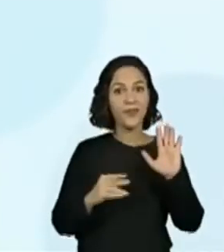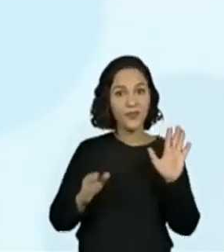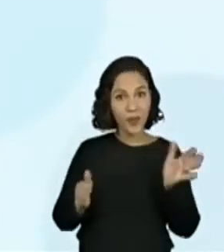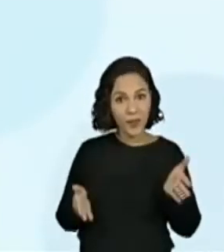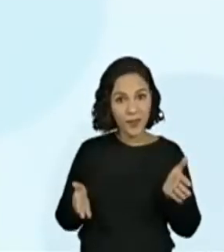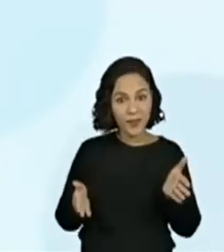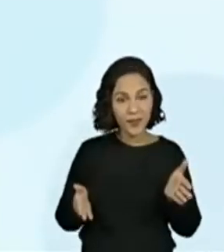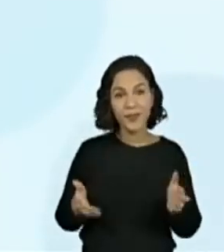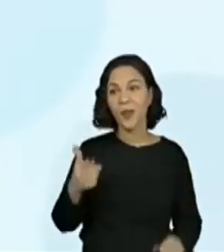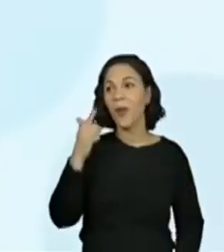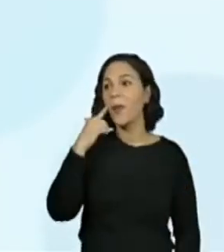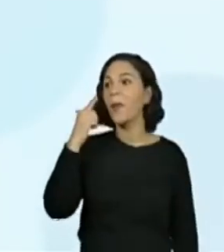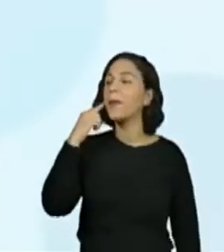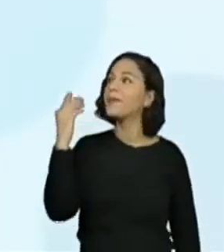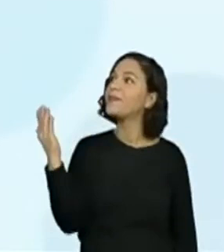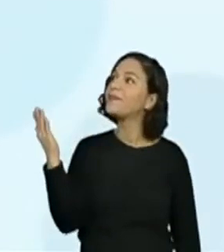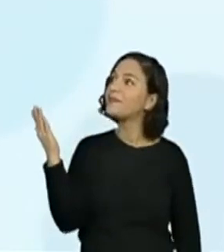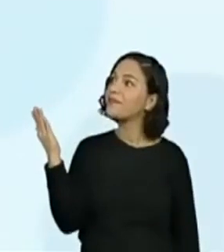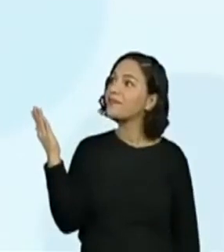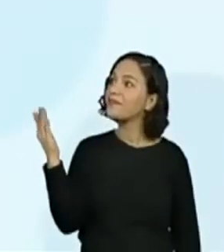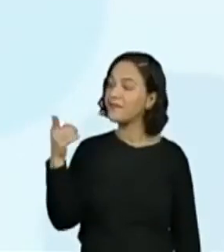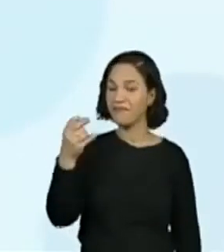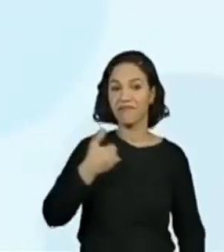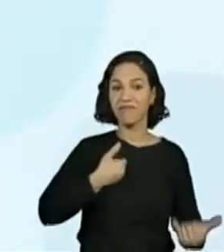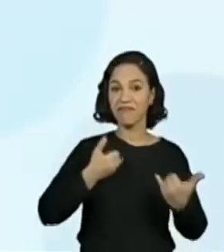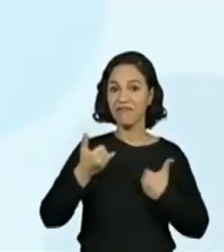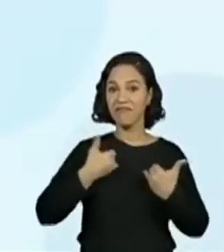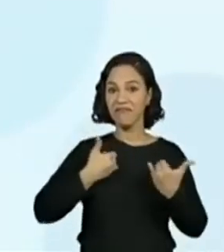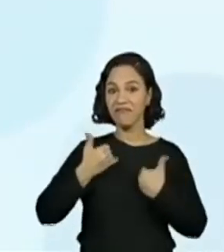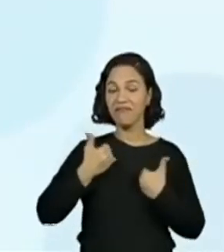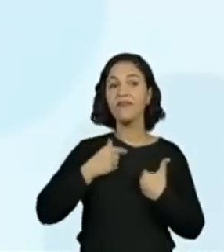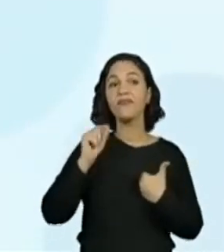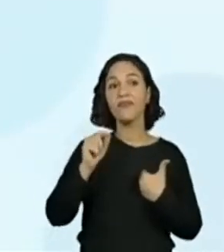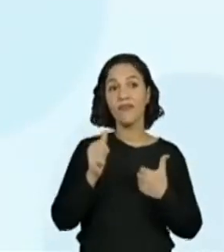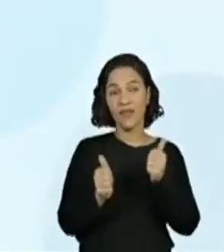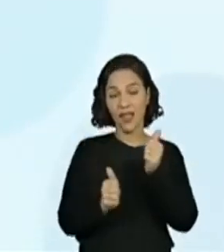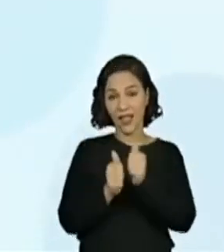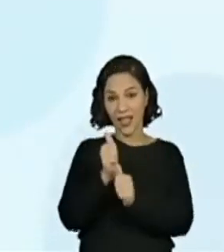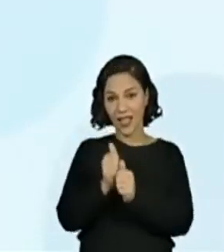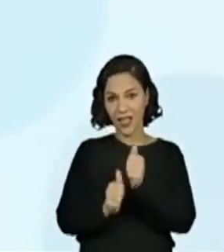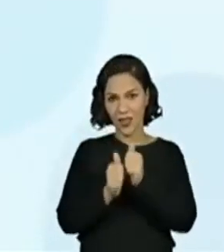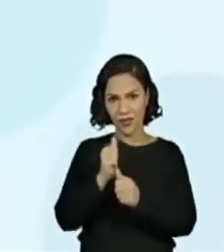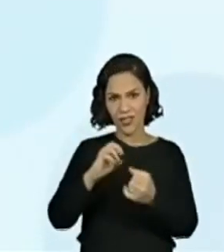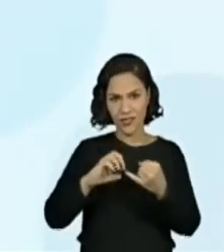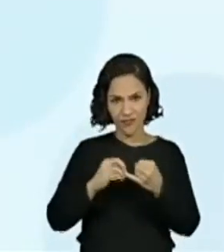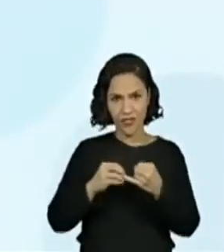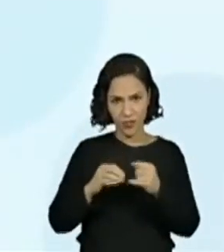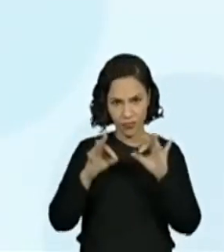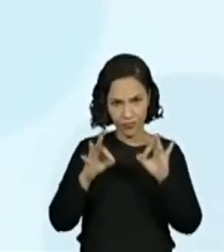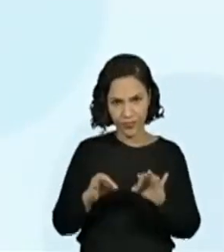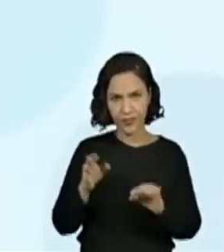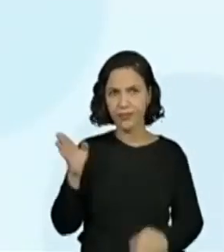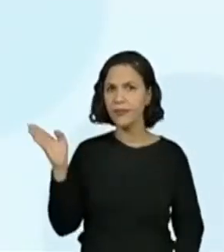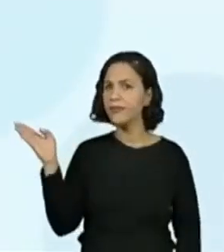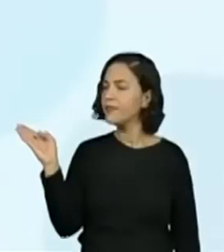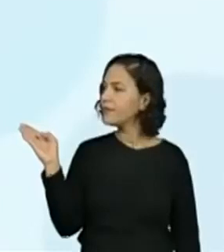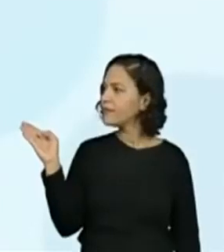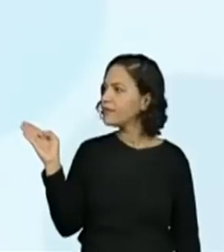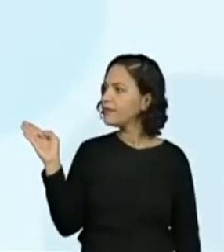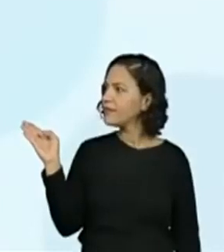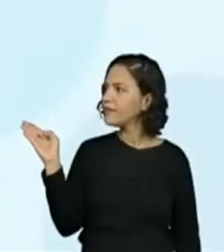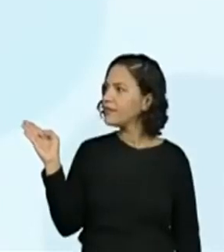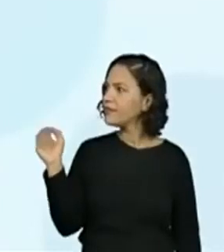Vivi, estão me dizendo que arroz com feijão pode estar escrito aqui. Aí. E também estão